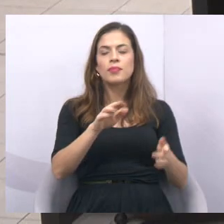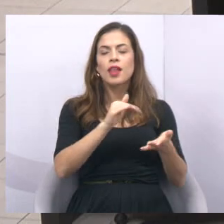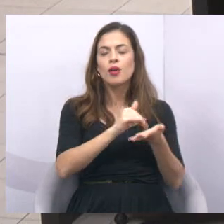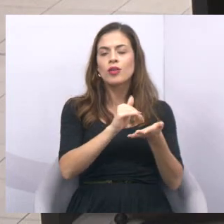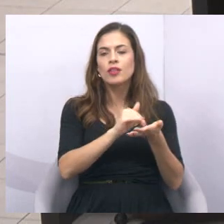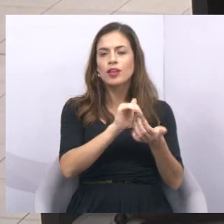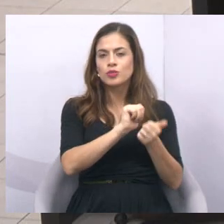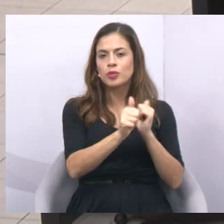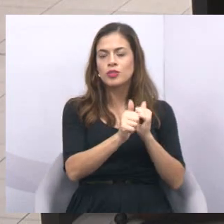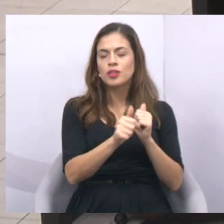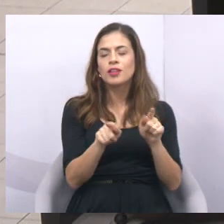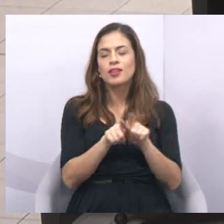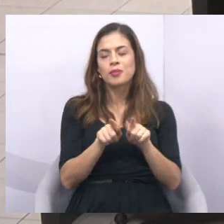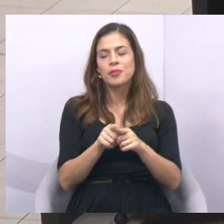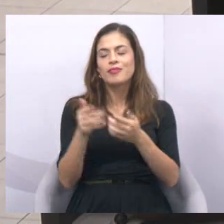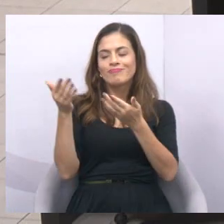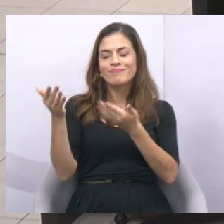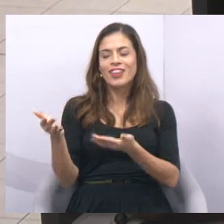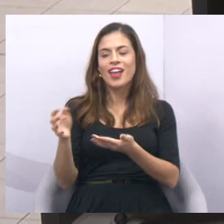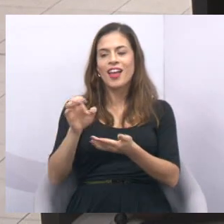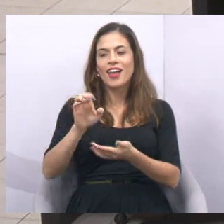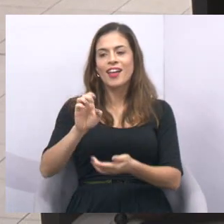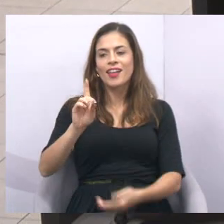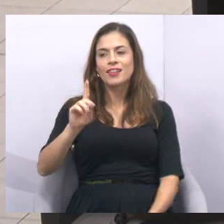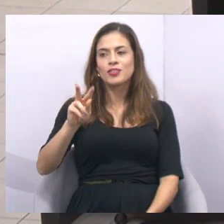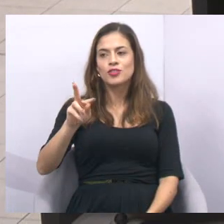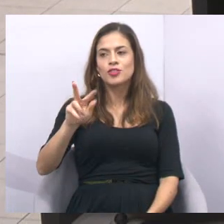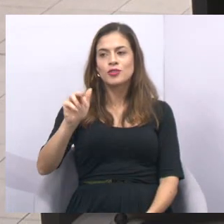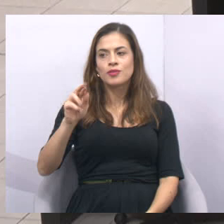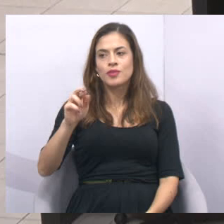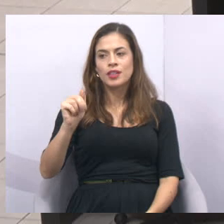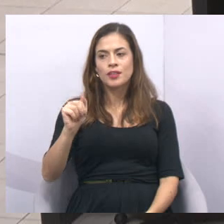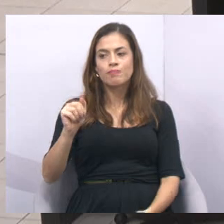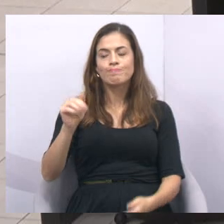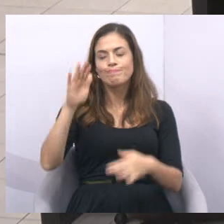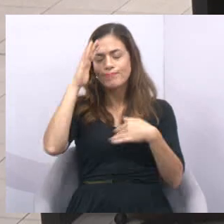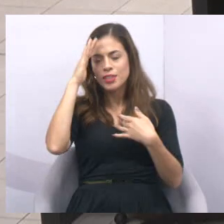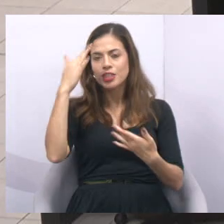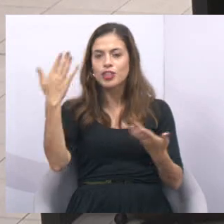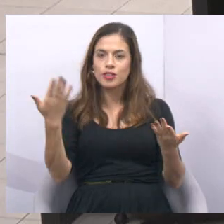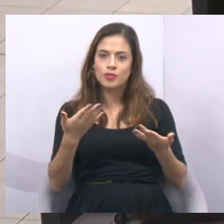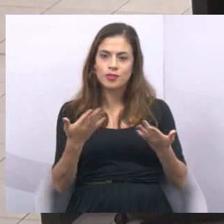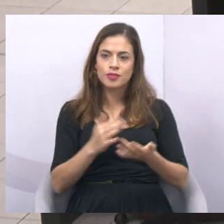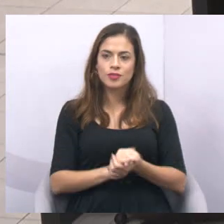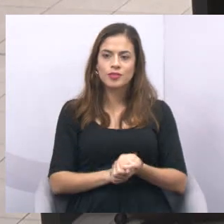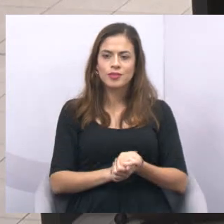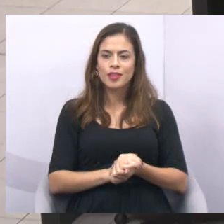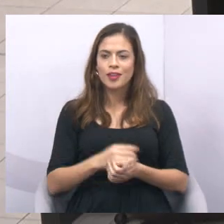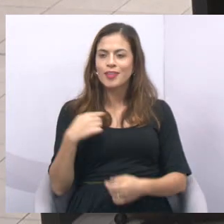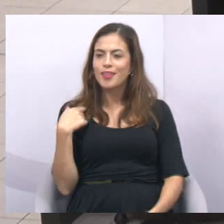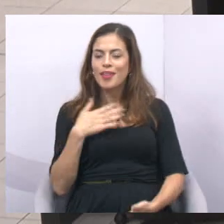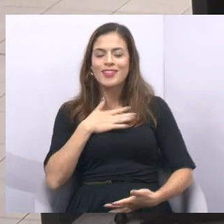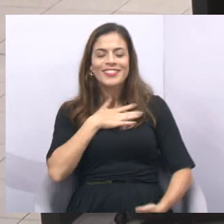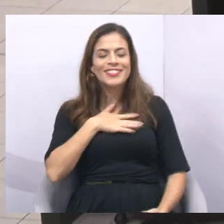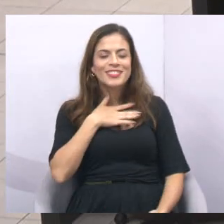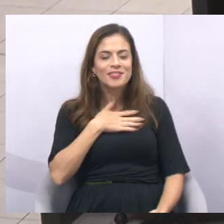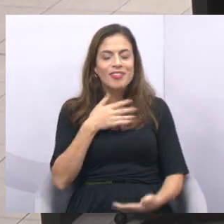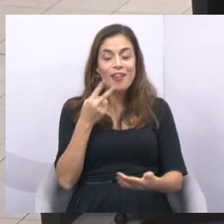homenageado, Edivar, parabéns, a gente ficou muito satisfeito, em nome do Trianon, ver que você está sendo homenageado pela